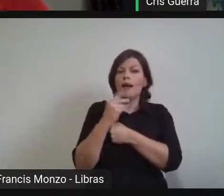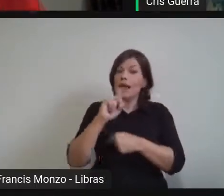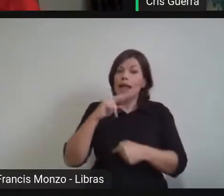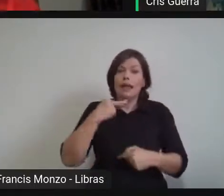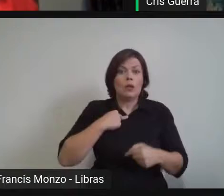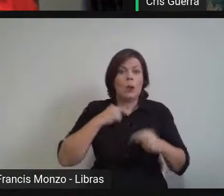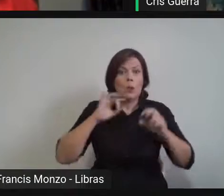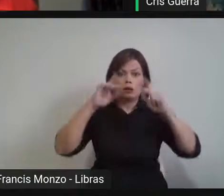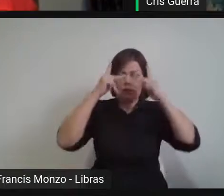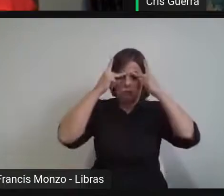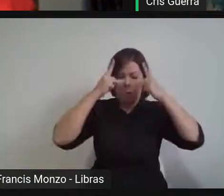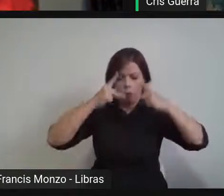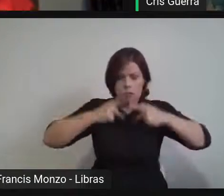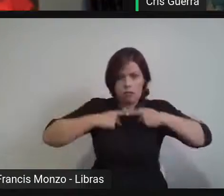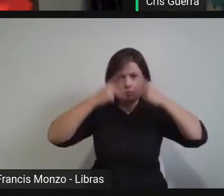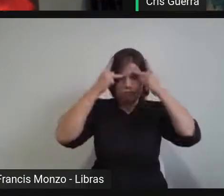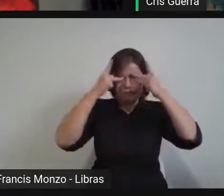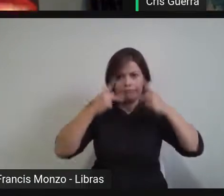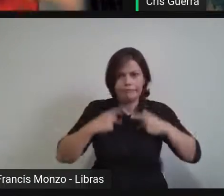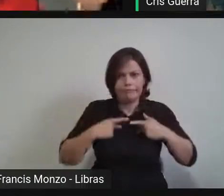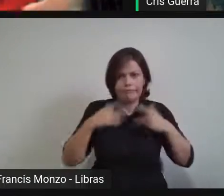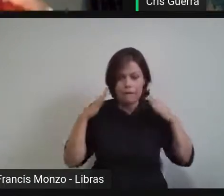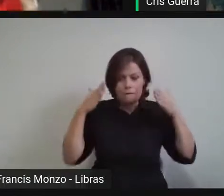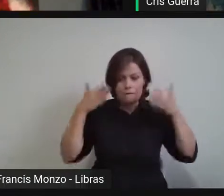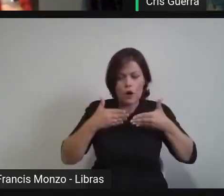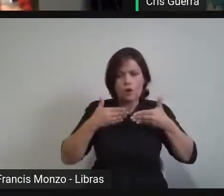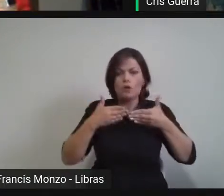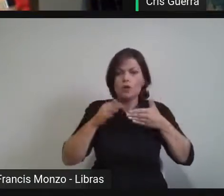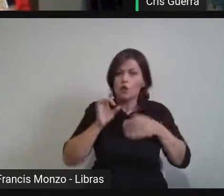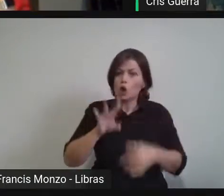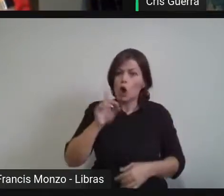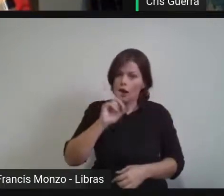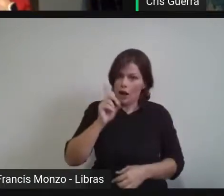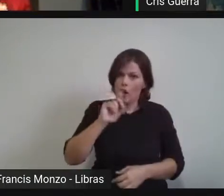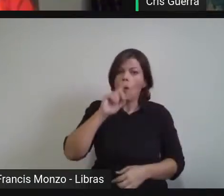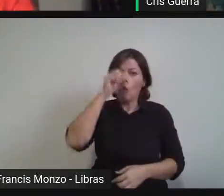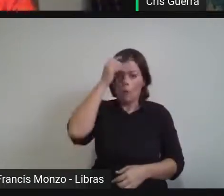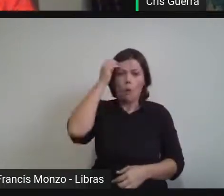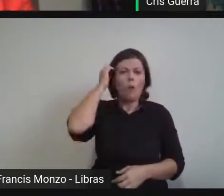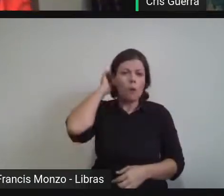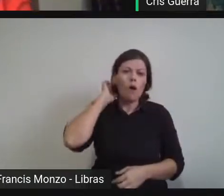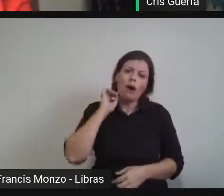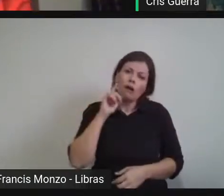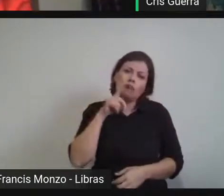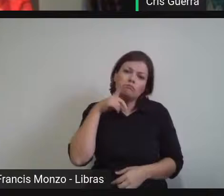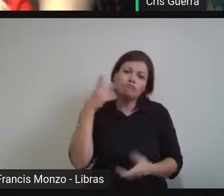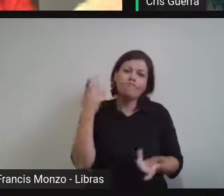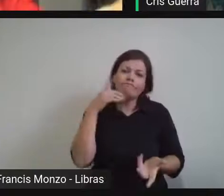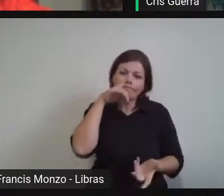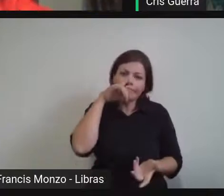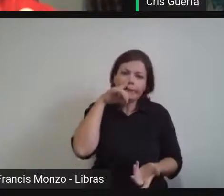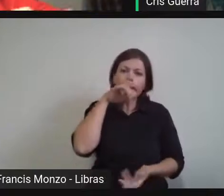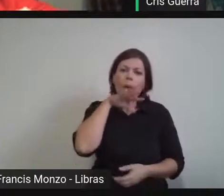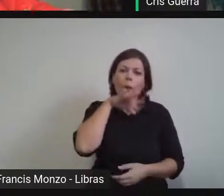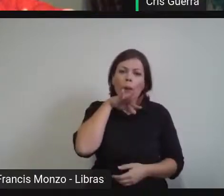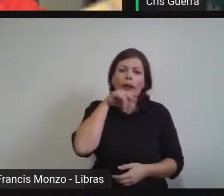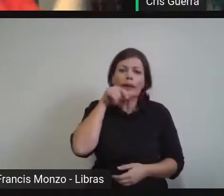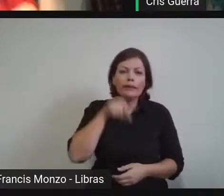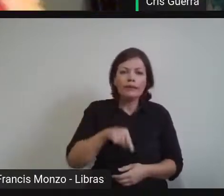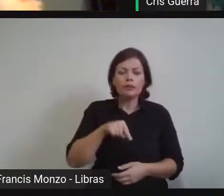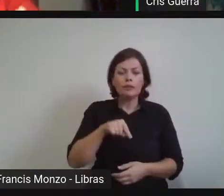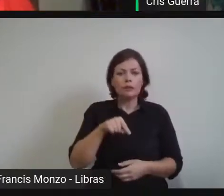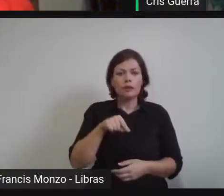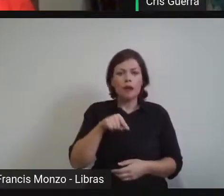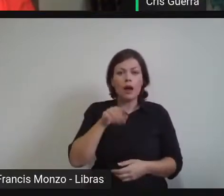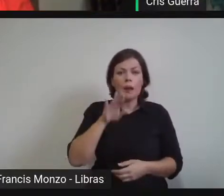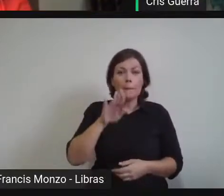né? Acho que esses extremos, eles são sempre muito, muito danosos, né? Porque você não consegue